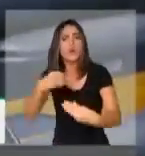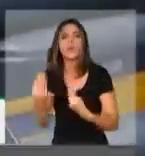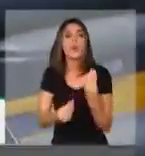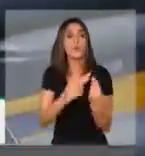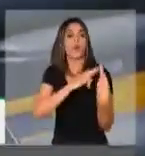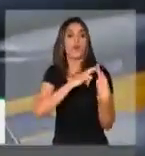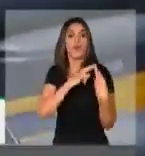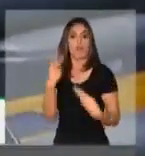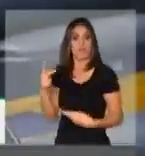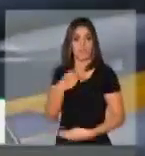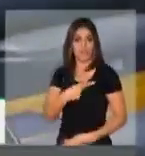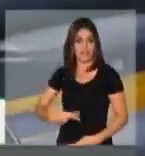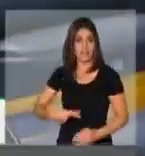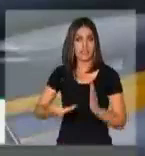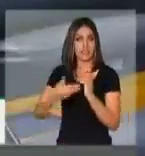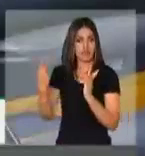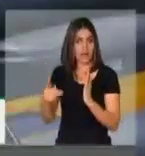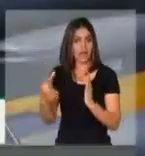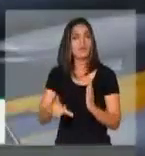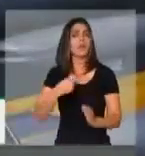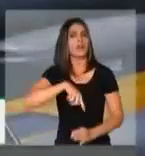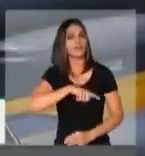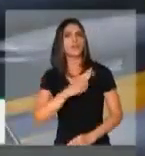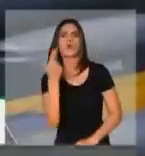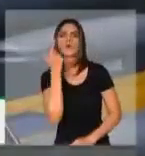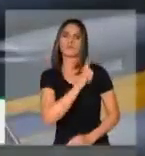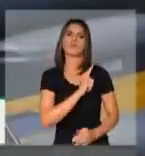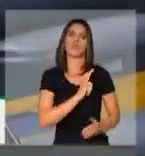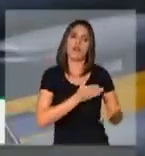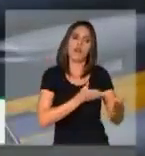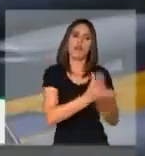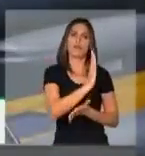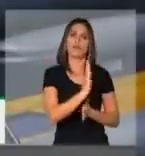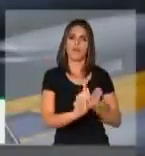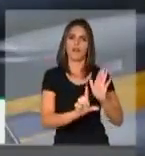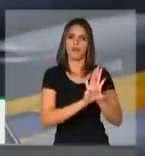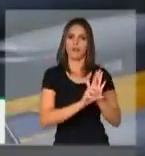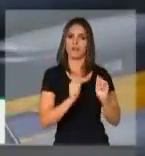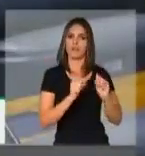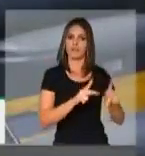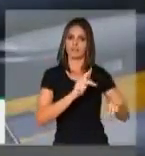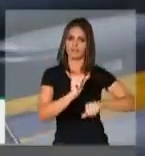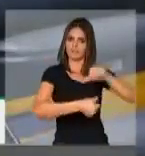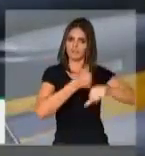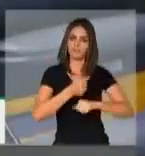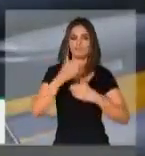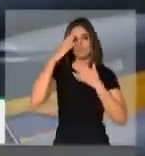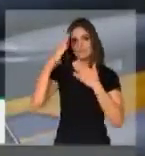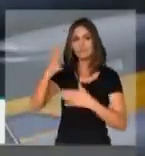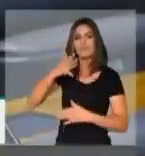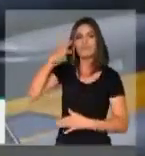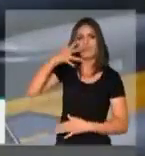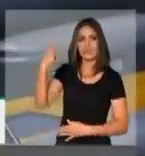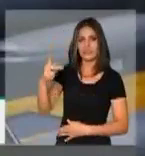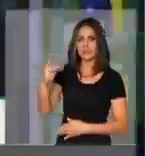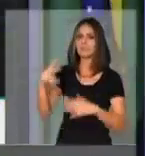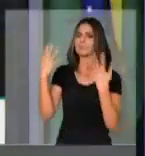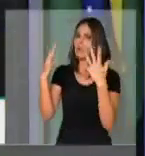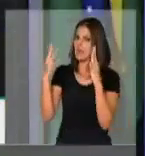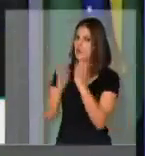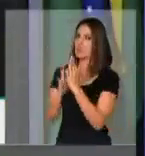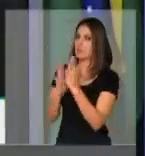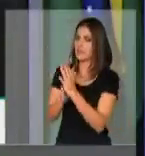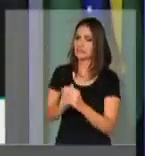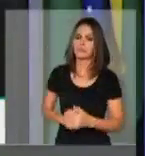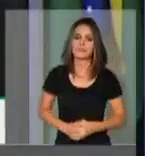Brasil, que ele tem sobre essa casa e sobre o Brasil, para que a gente veja a Previdência aprovada. Muito obrigado e parabéns mais uma vez pelo discurso de Vossa Excelência. Deputado, se